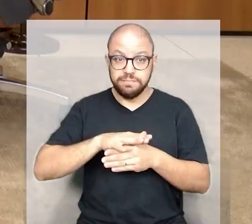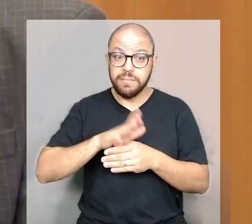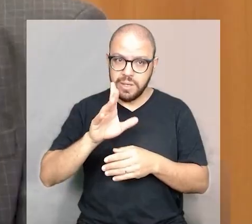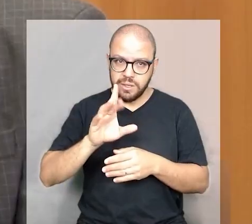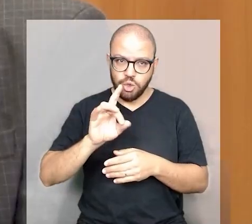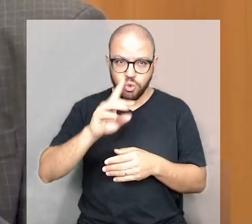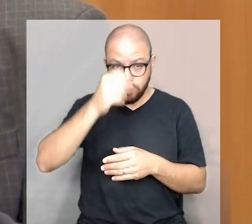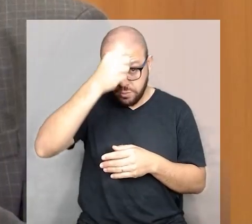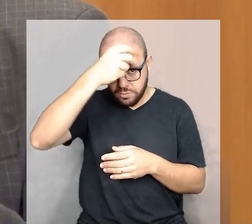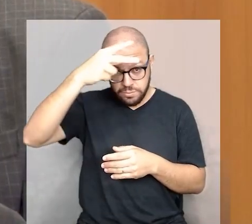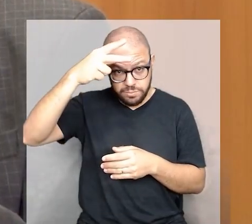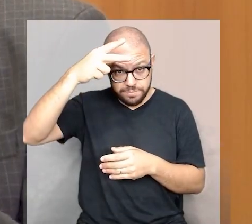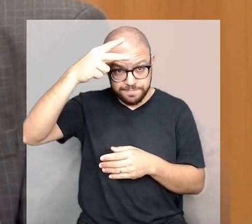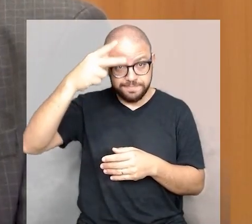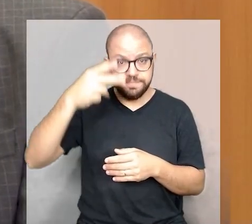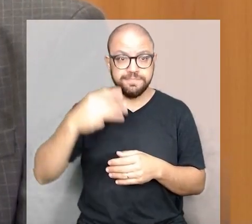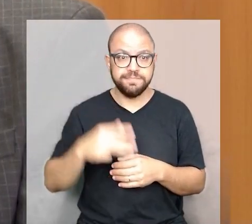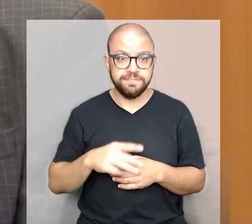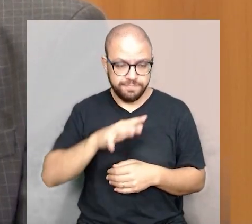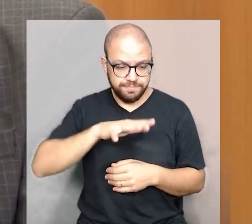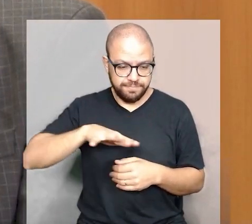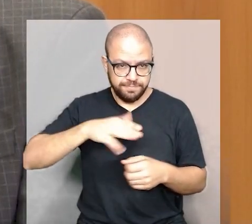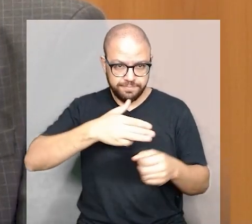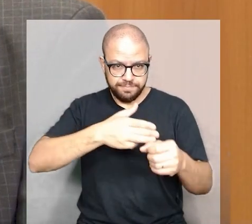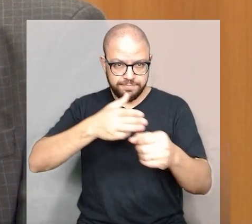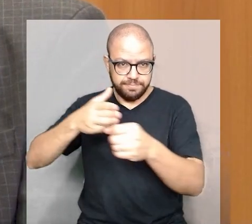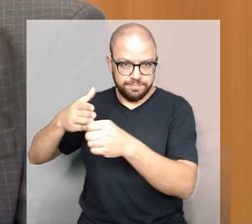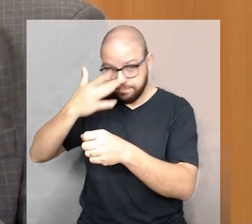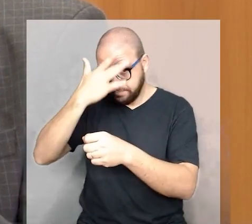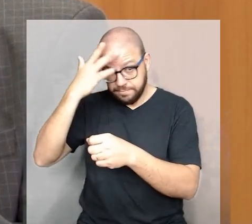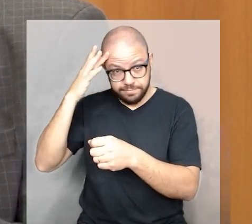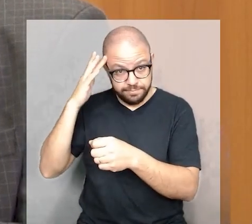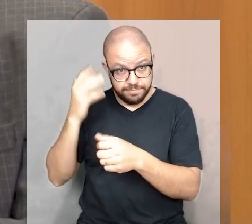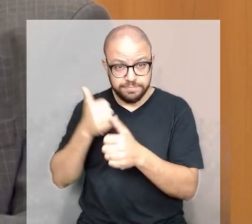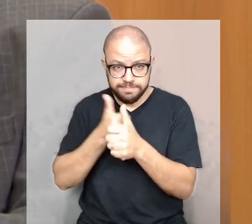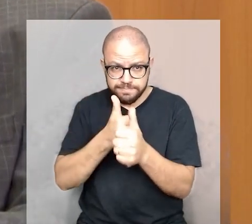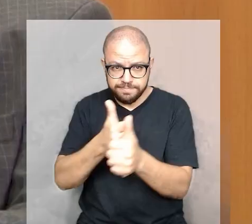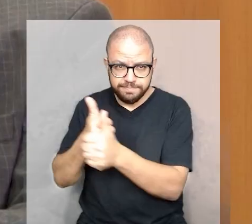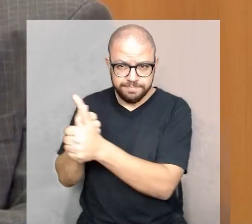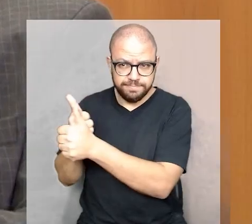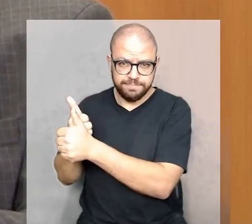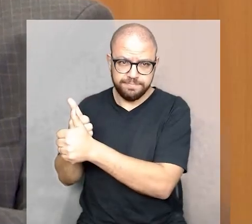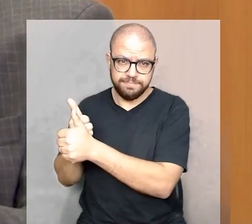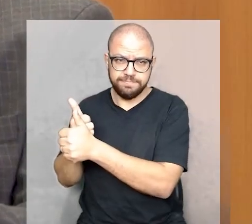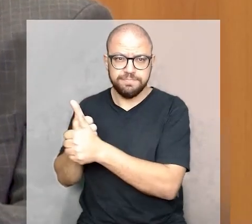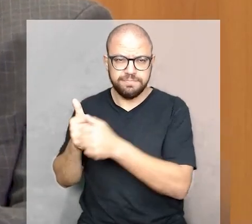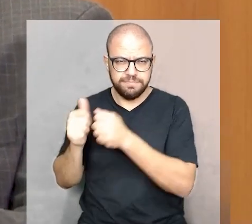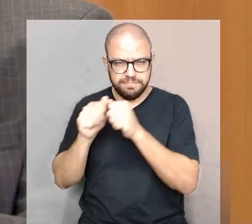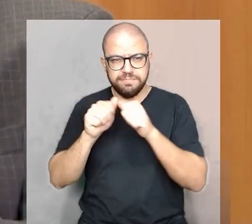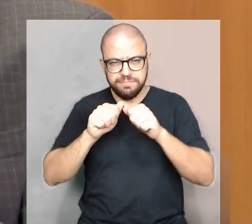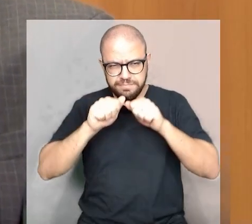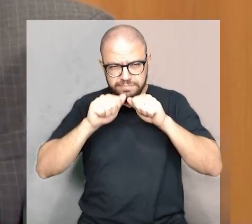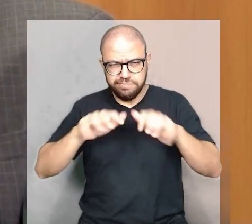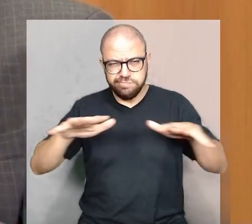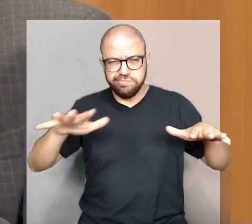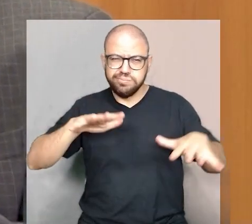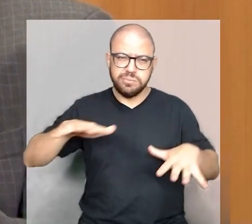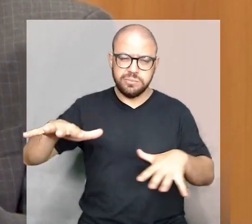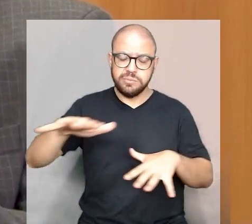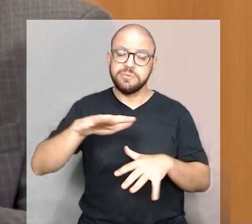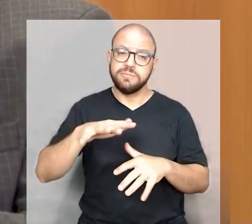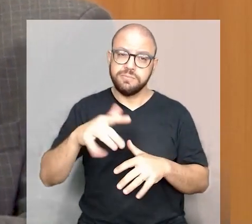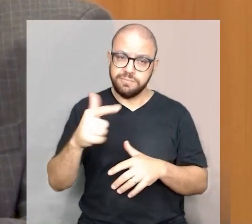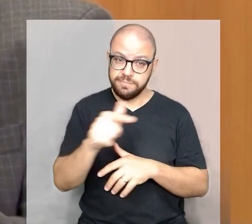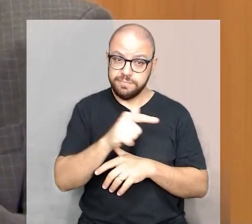2024, como era a eleição, eram eleições municipais, então o município, as pessoas são muito mais próximas, então